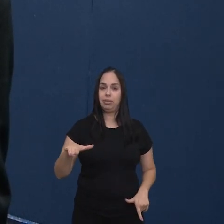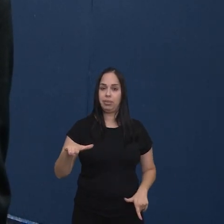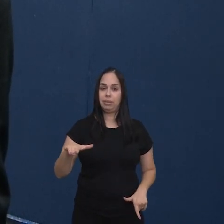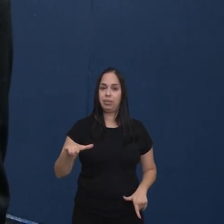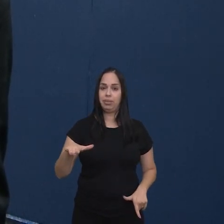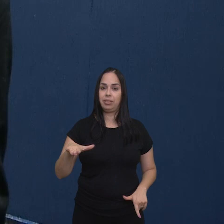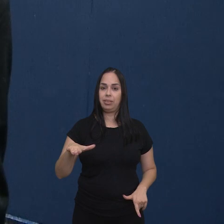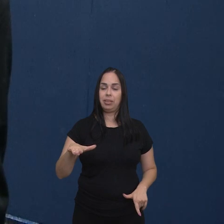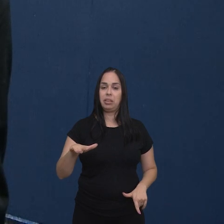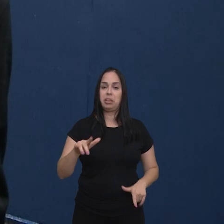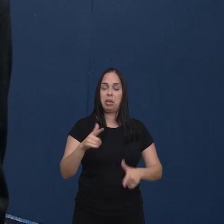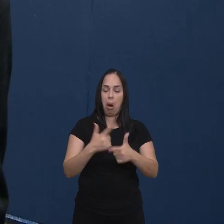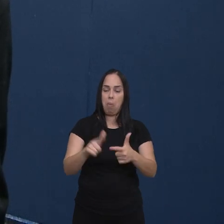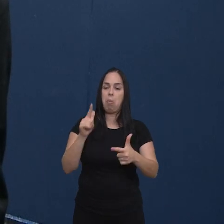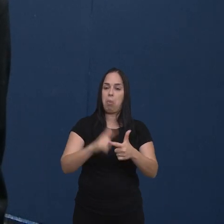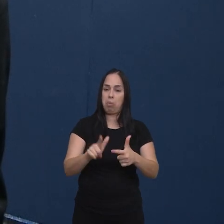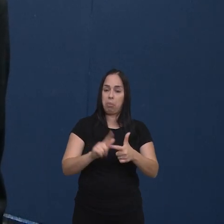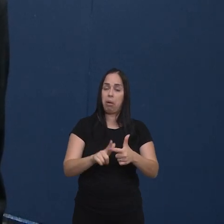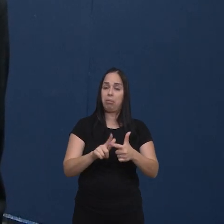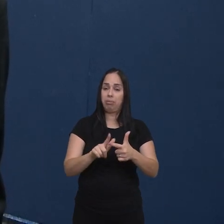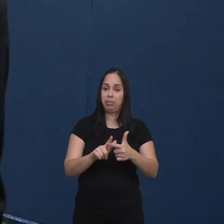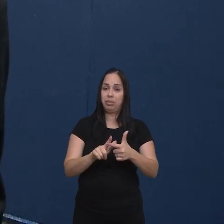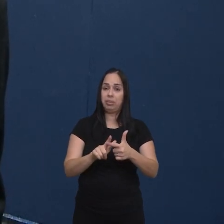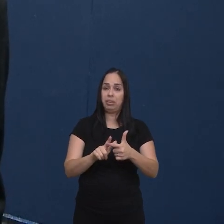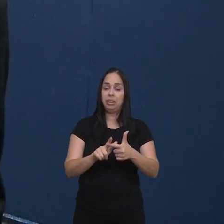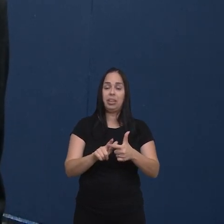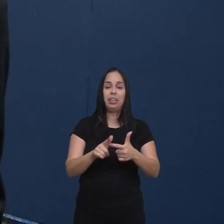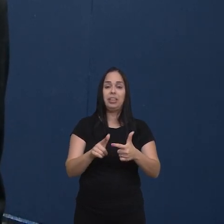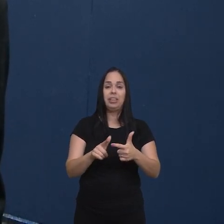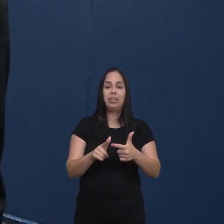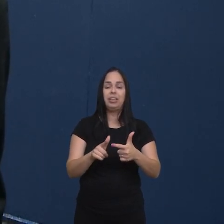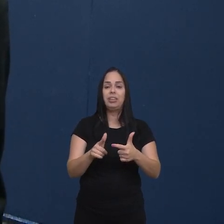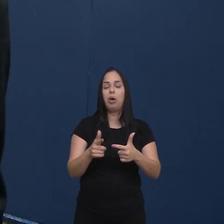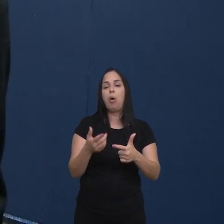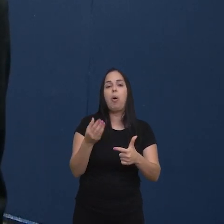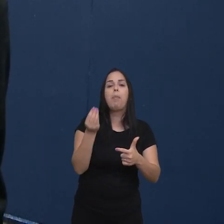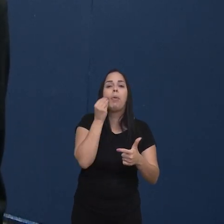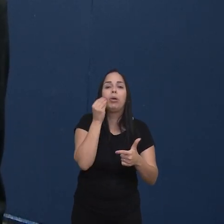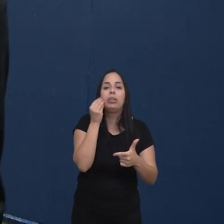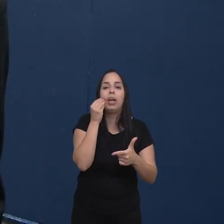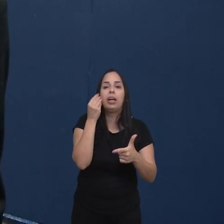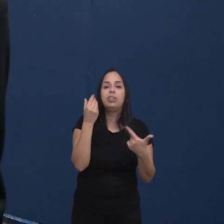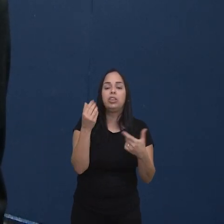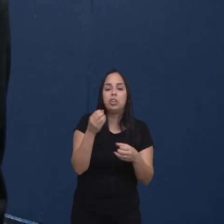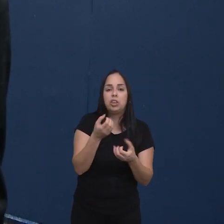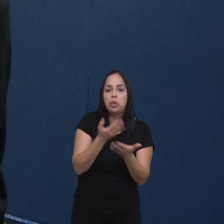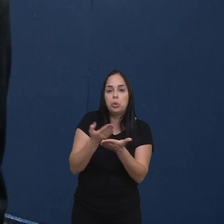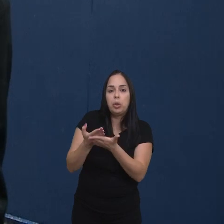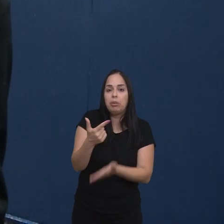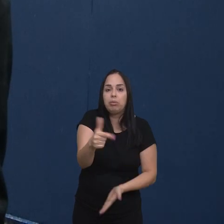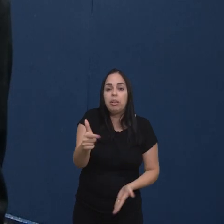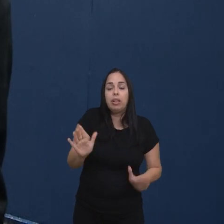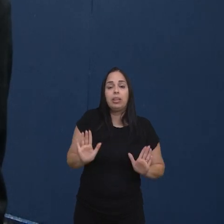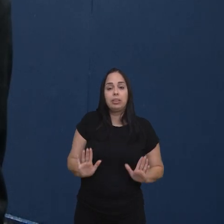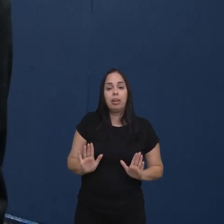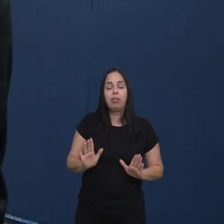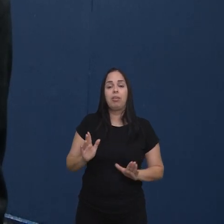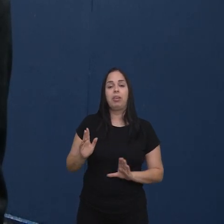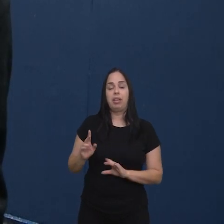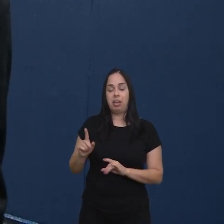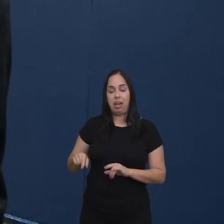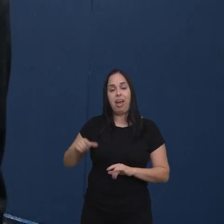infantil ele gera sequelas nas crianças e retira oportunidades. Então é importante que a Câmara